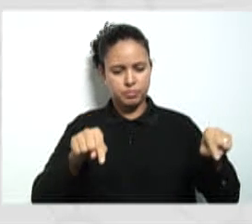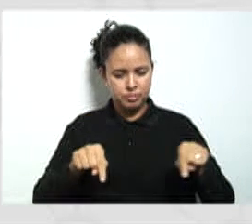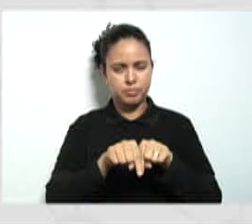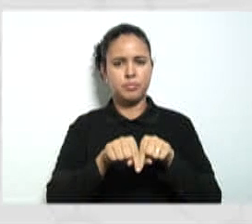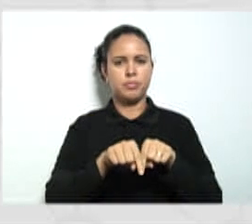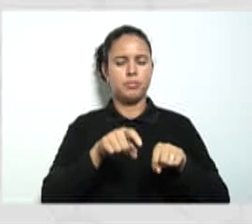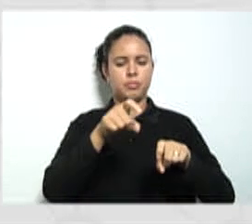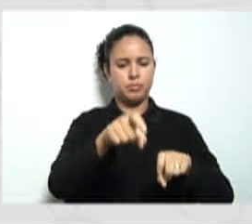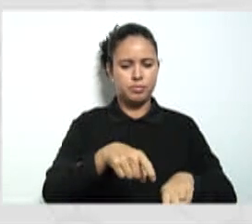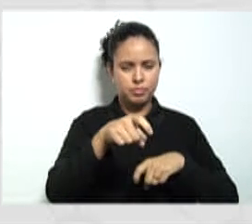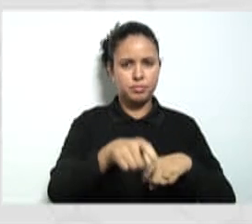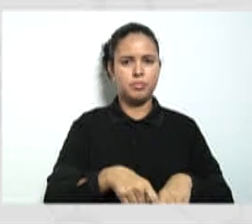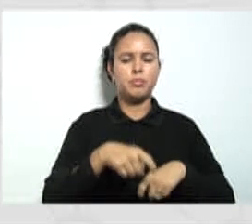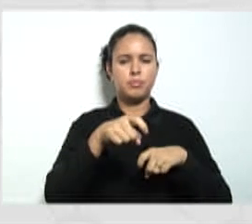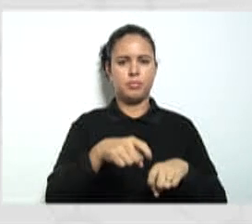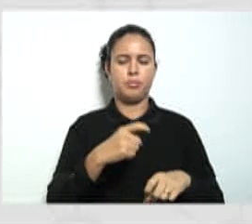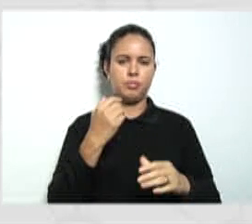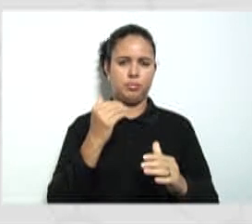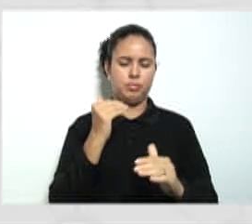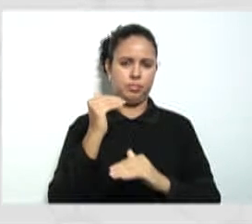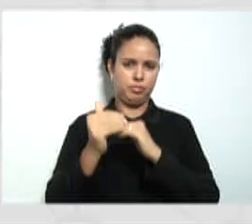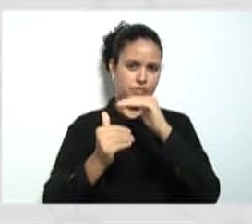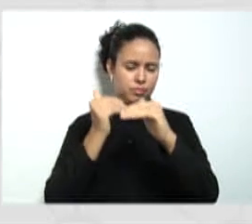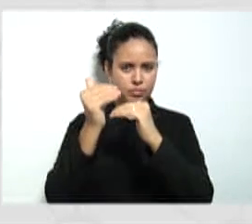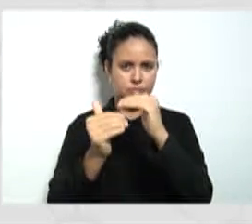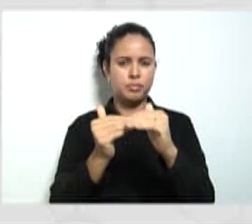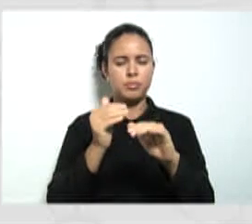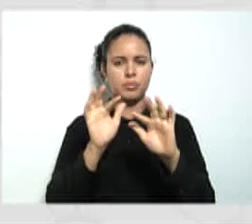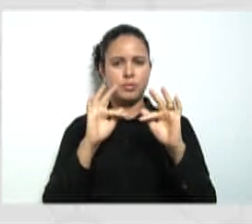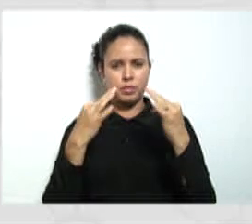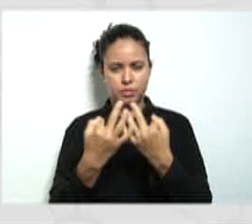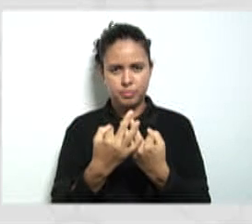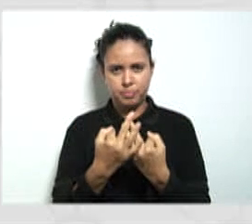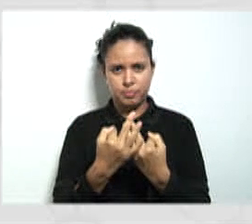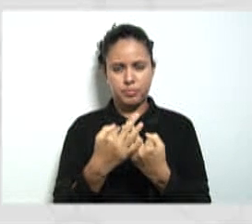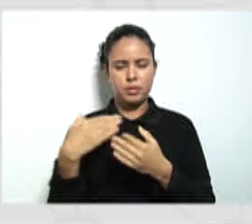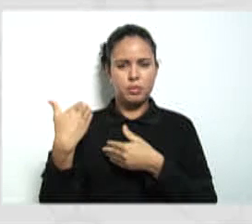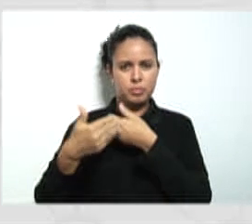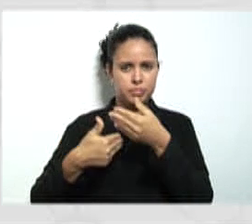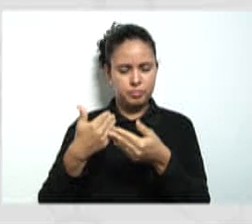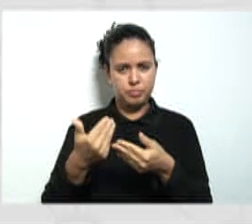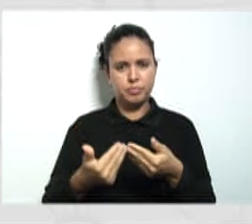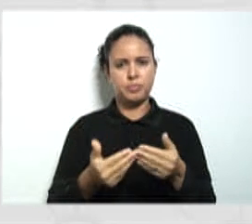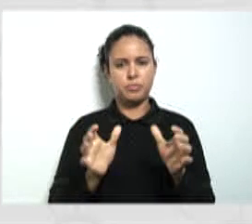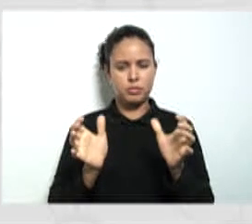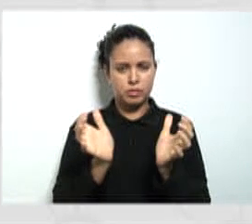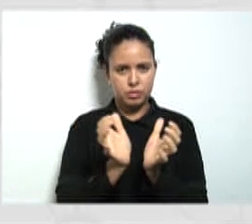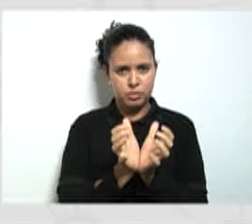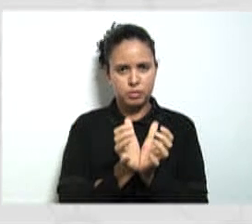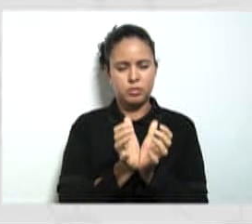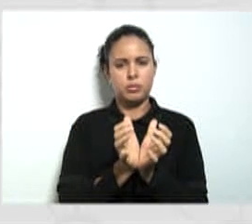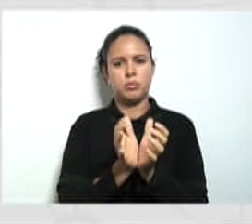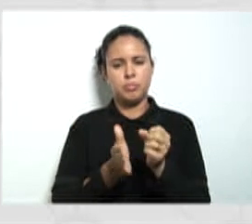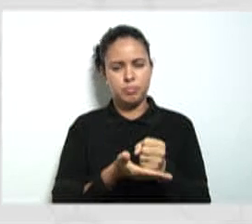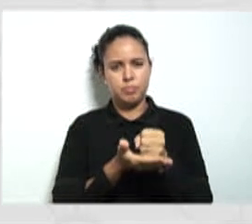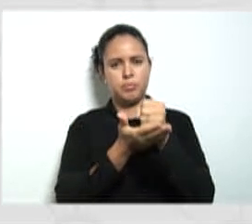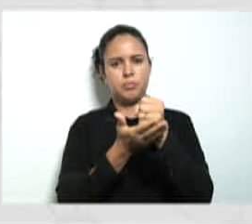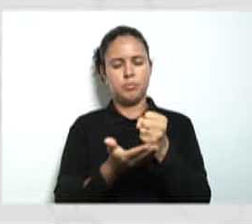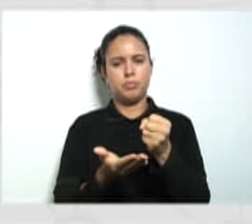e desenvolver a região como sua, como de sua família, num processo de desenvolvimento coletivo pautado na